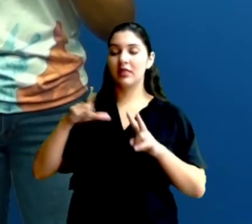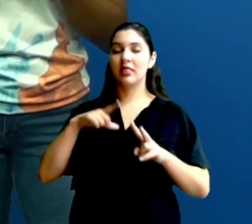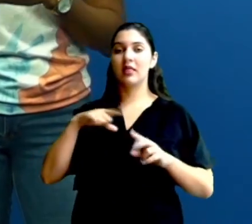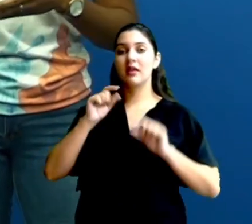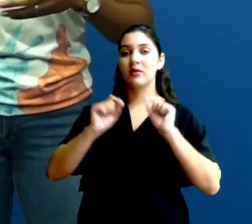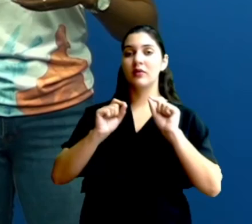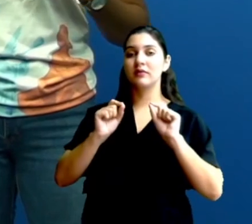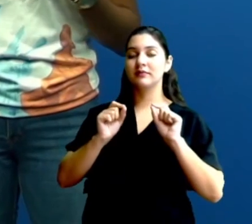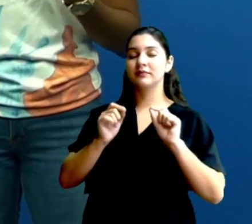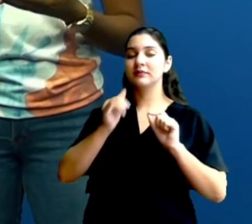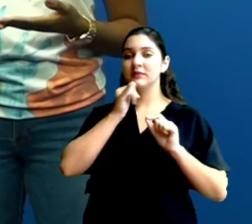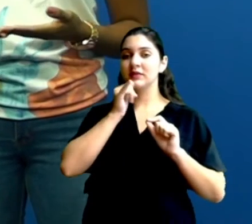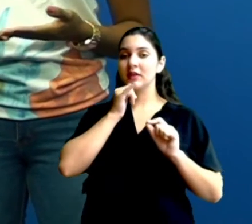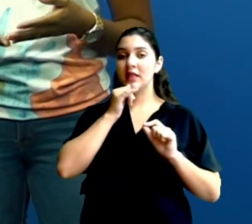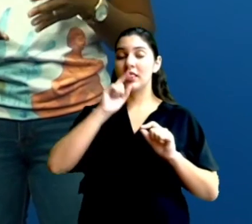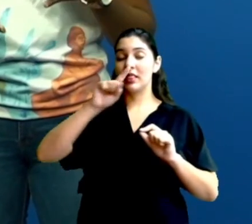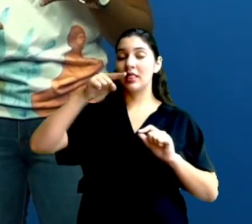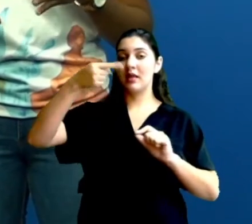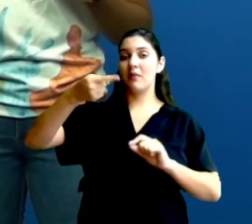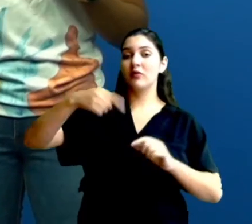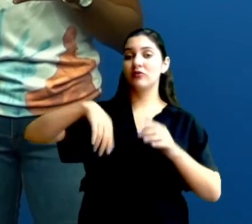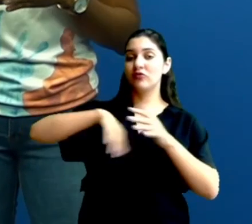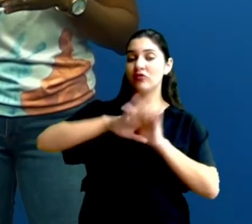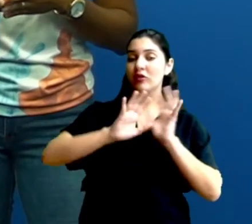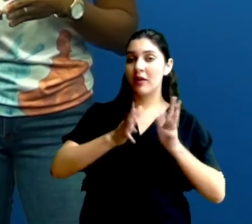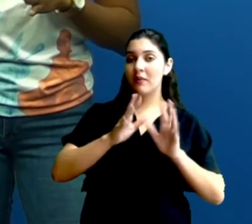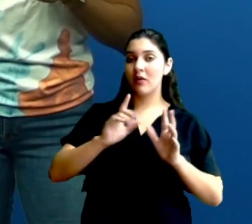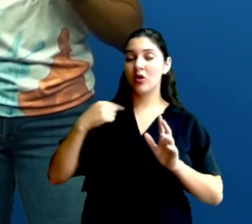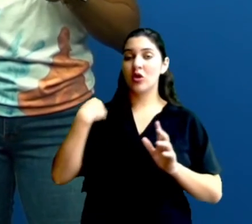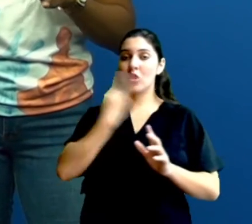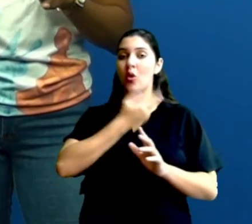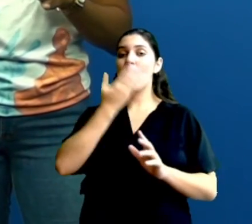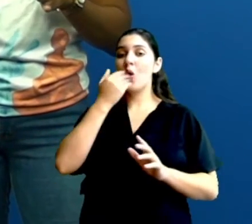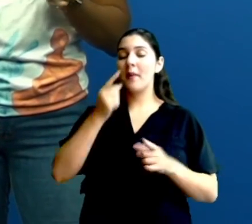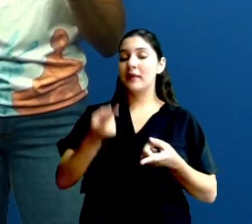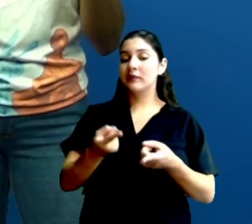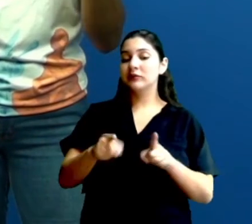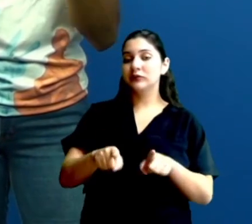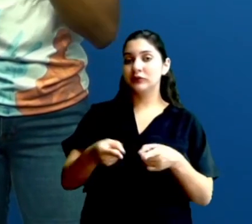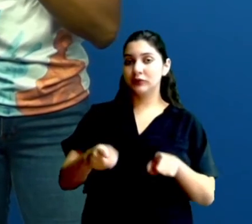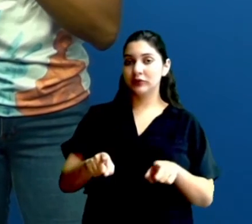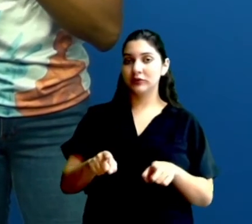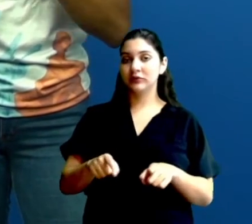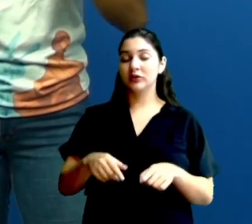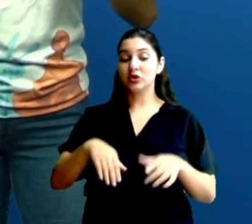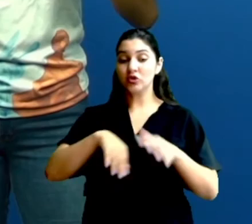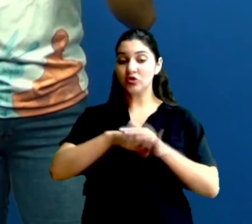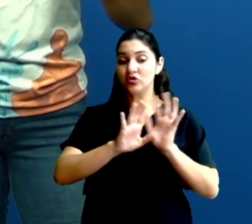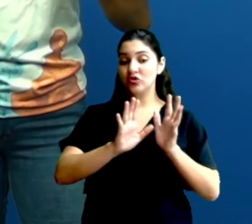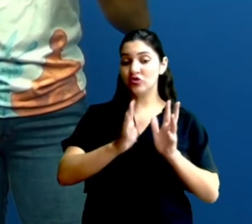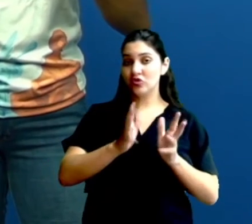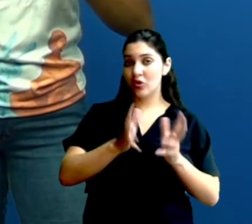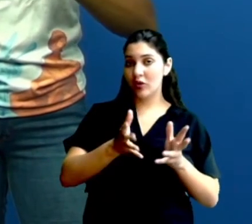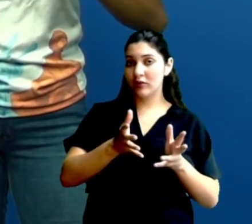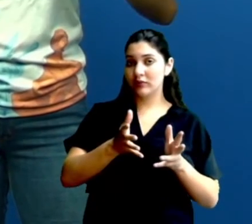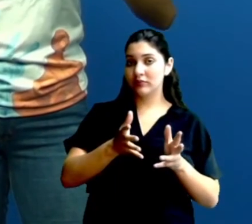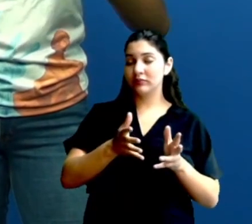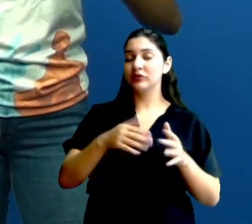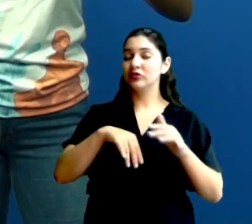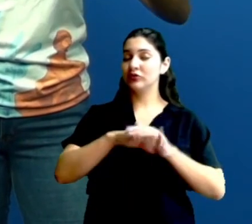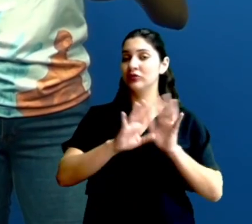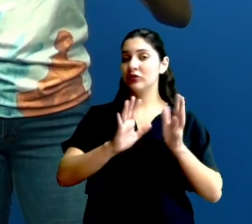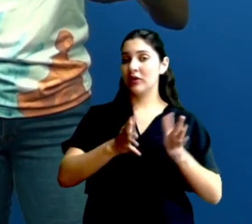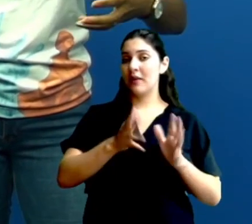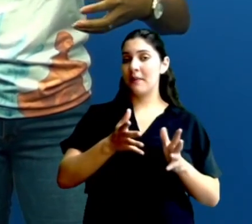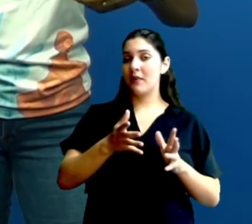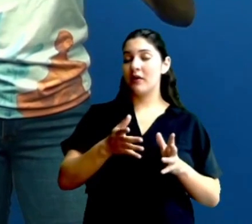diz, depois de jogar bola, nós comemos um churrasco. Jogar bola. Então, jogar